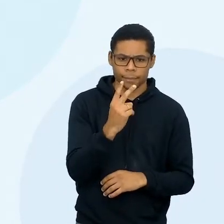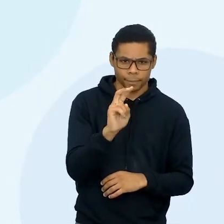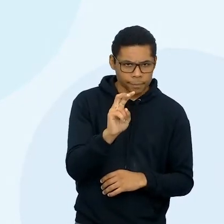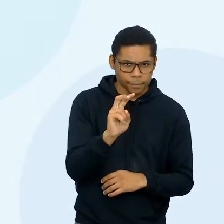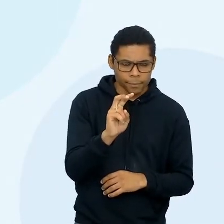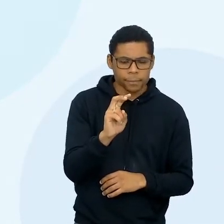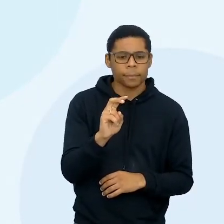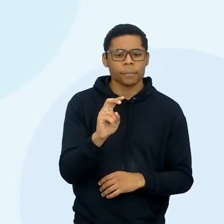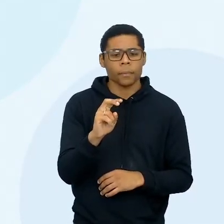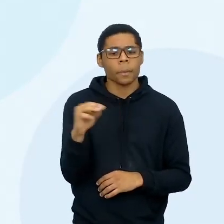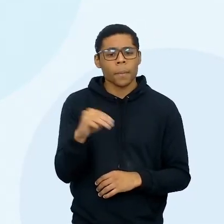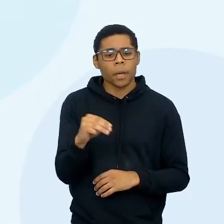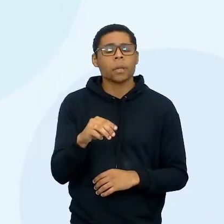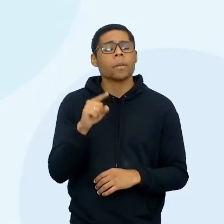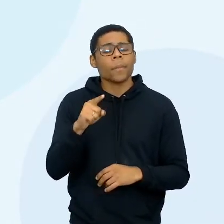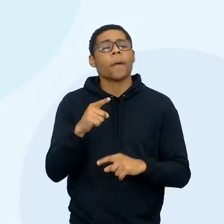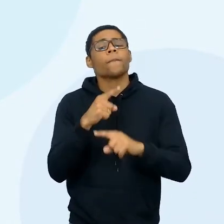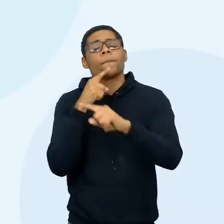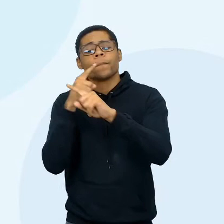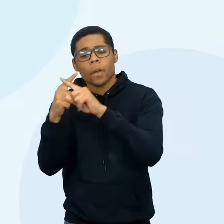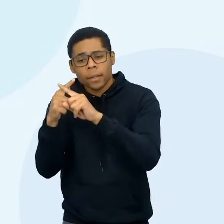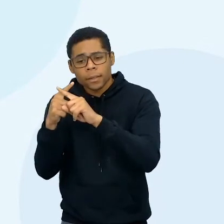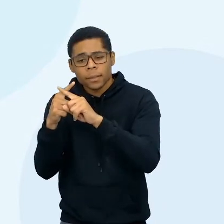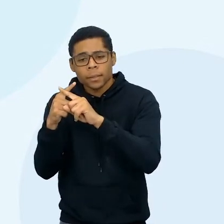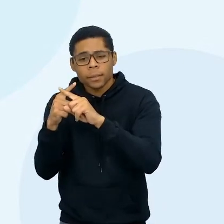8,125, e multiplica